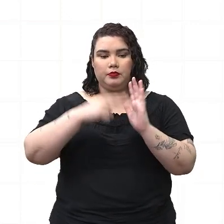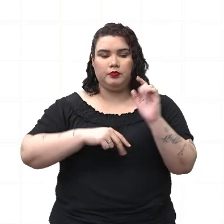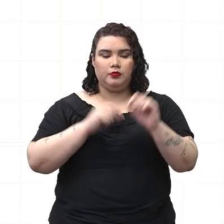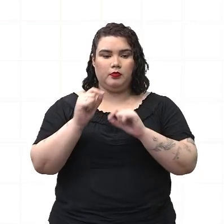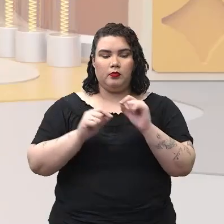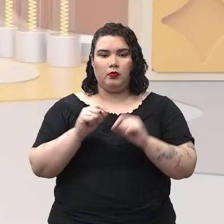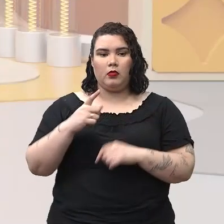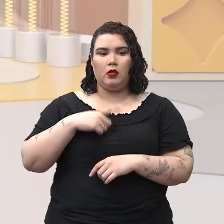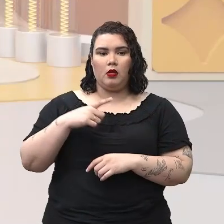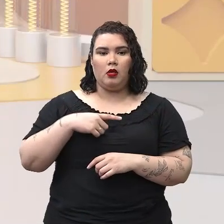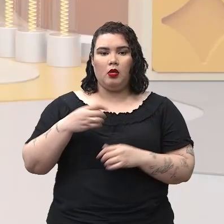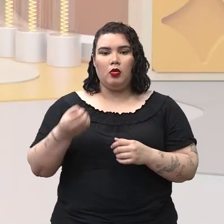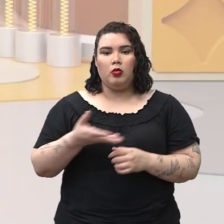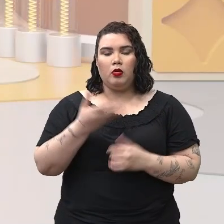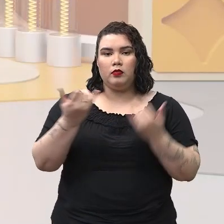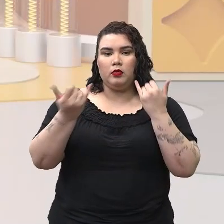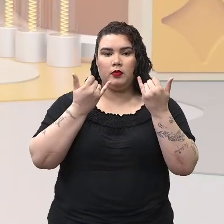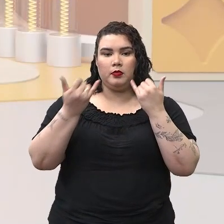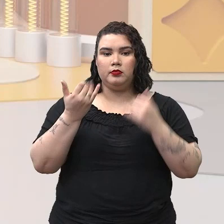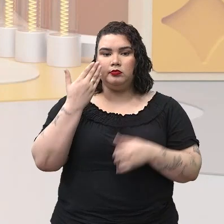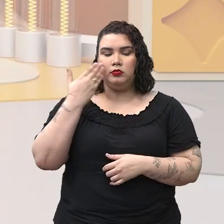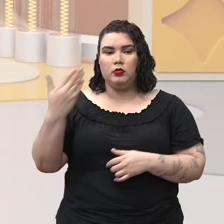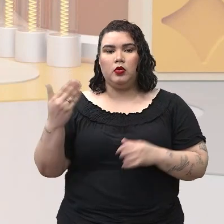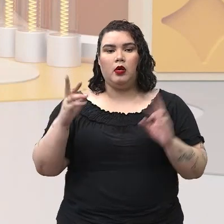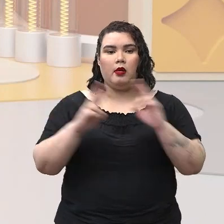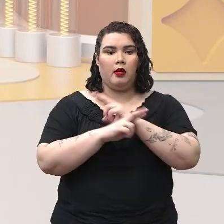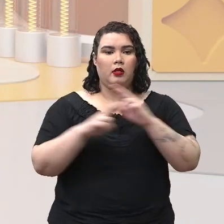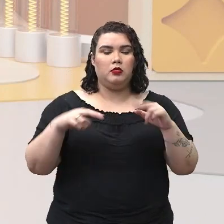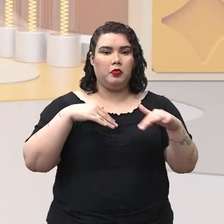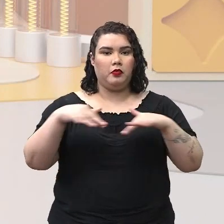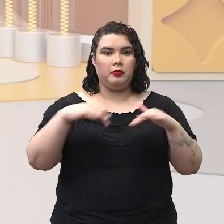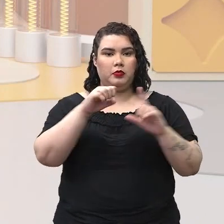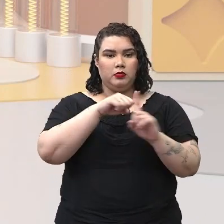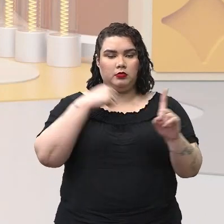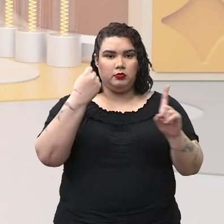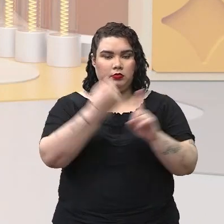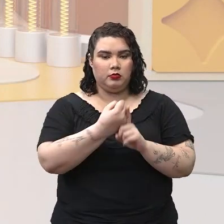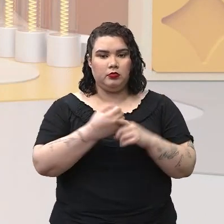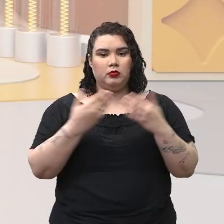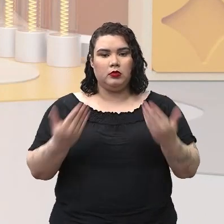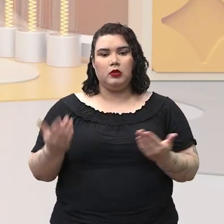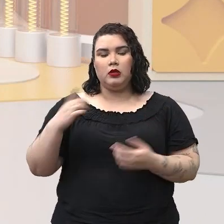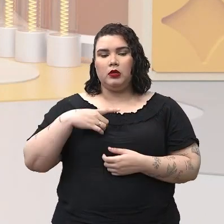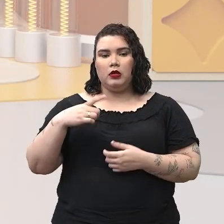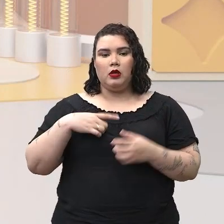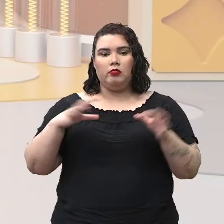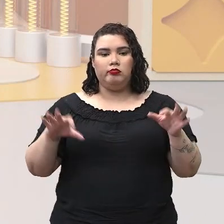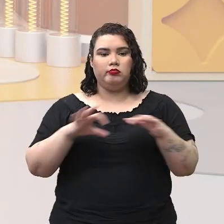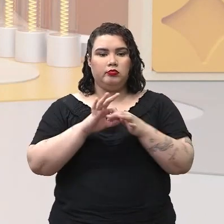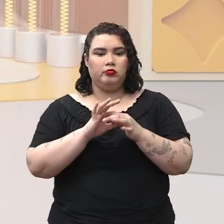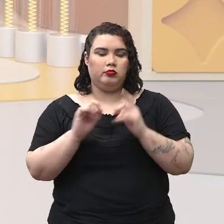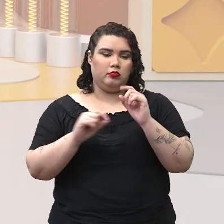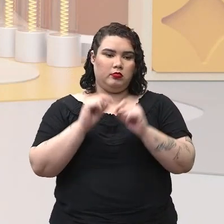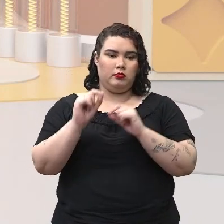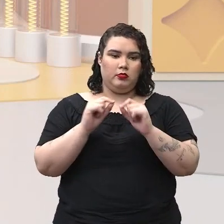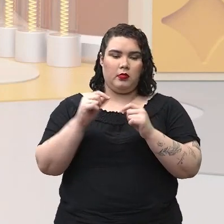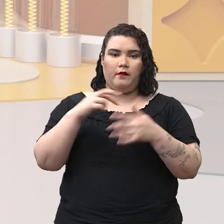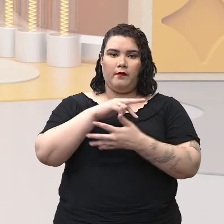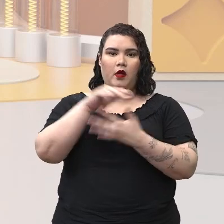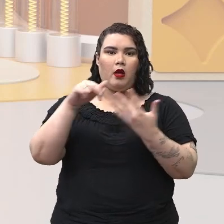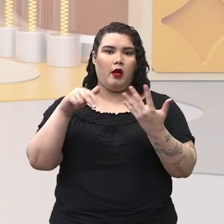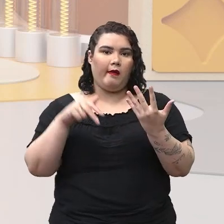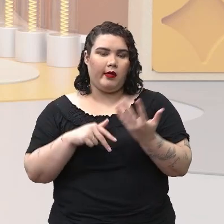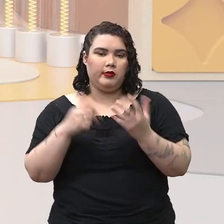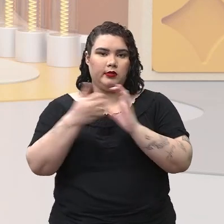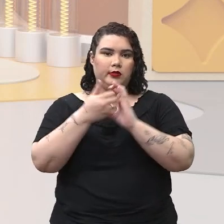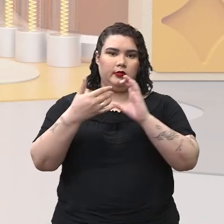Novas informações agora com relação aos movimentos sociais, né? Que eles estão baseados ali em vários elementos, né?